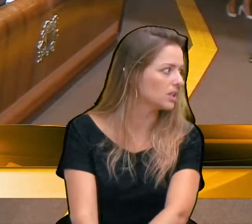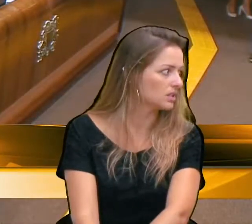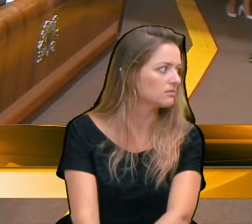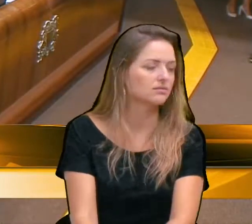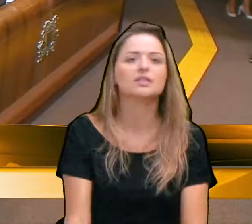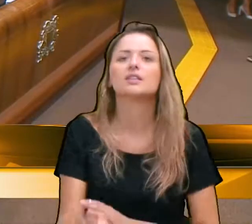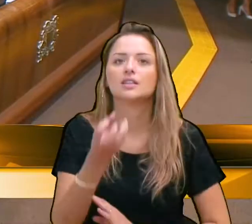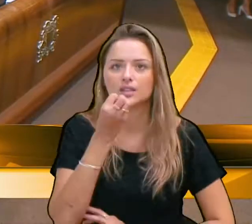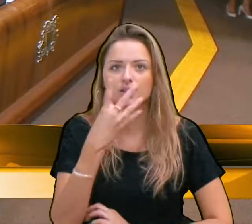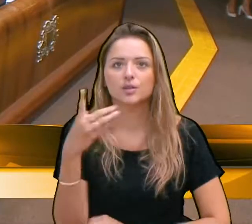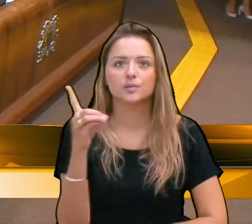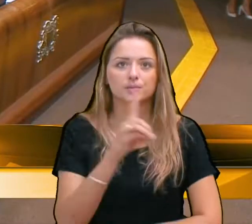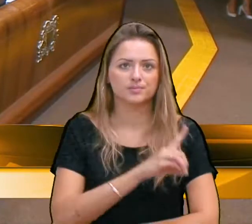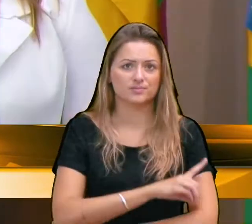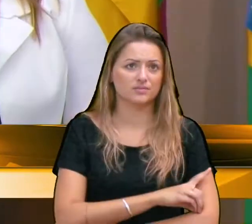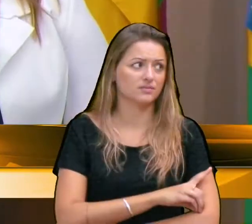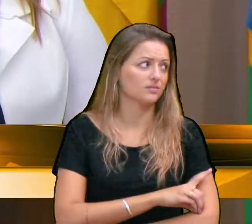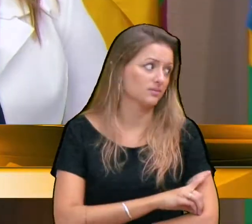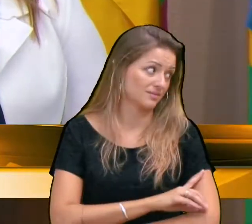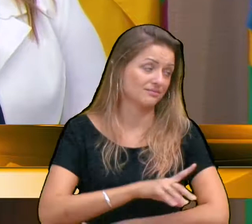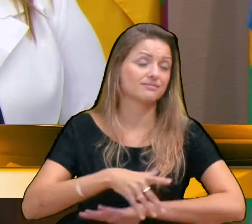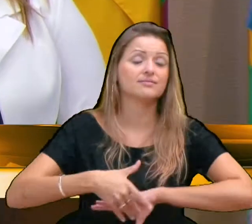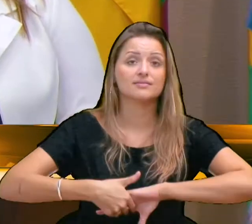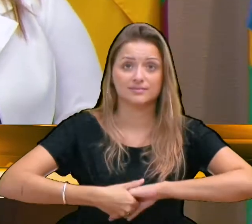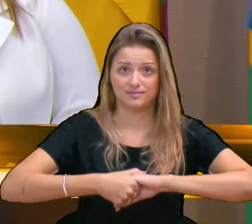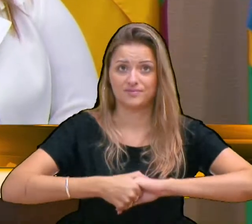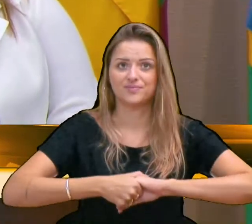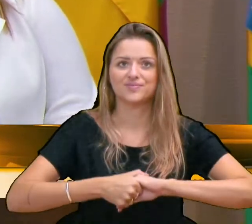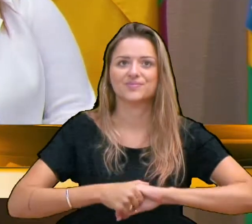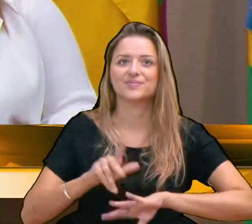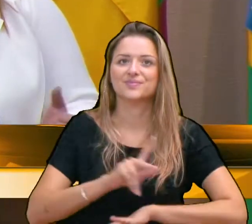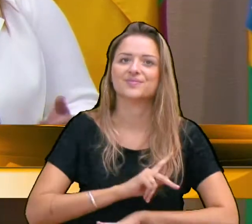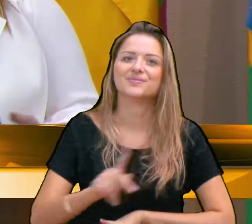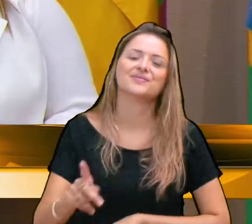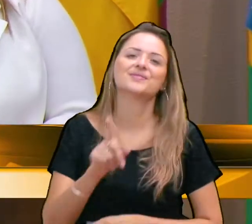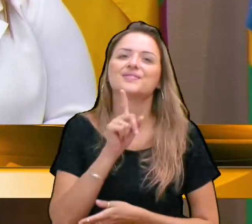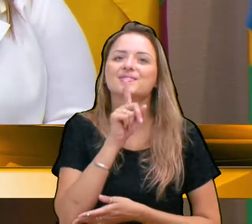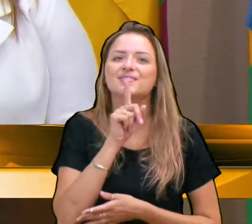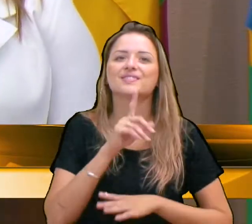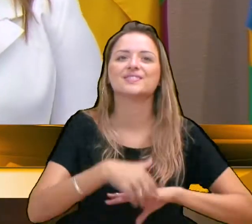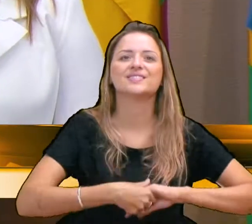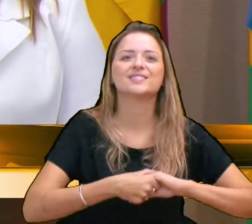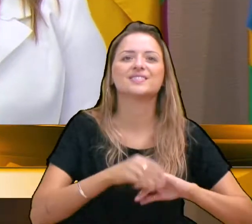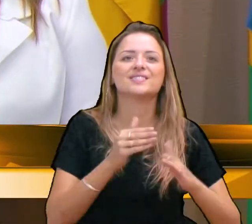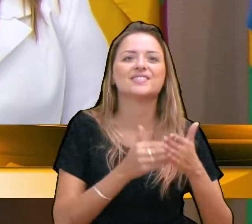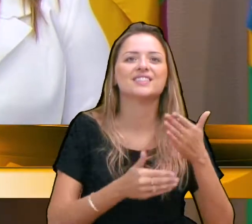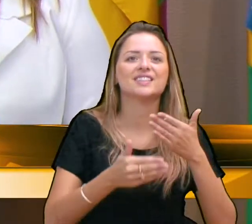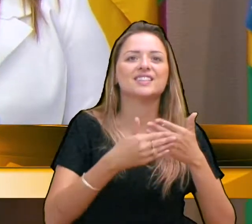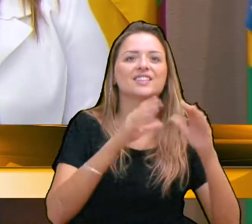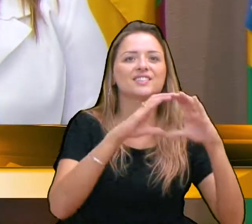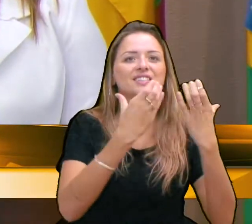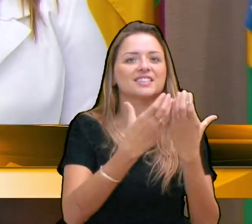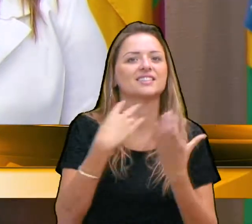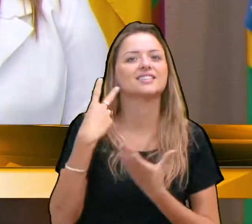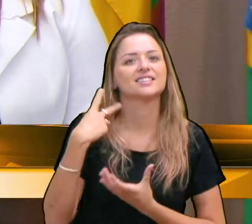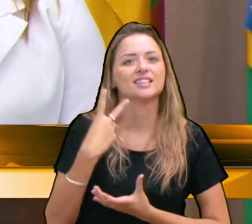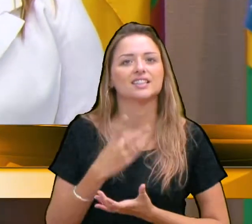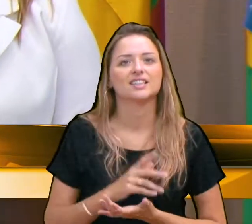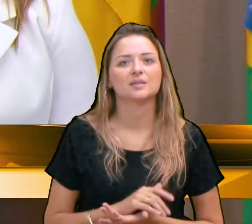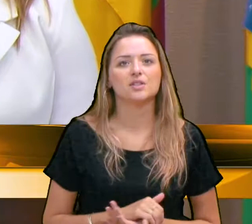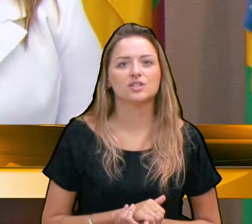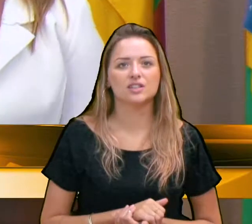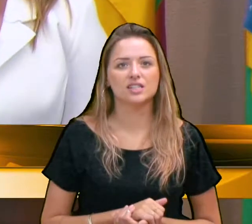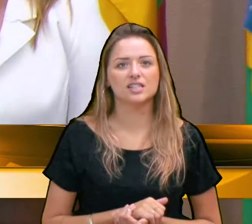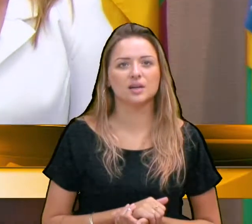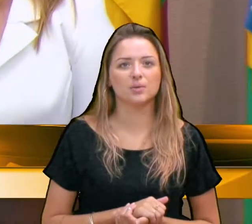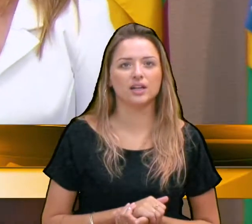Bom dia a todos, cumprimentando o senhor presidente Alberto Meneguzzo, cumprimento a todos da Câmara de Vereadores.